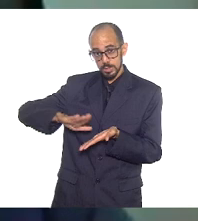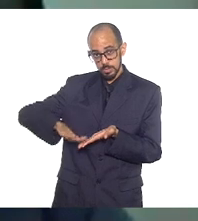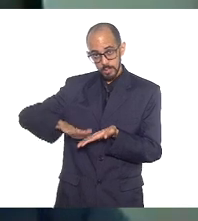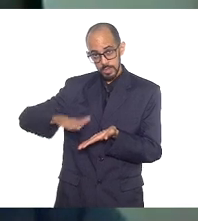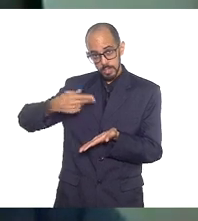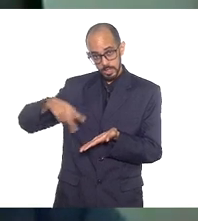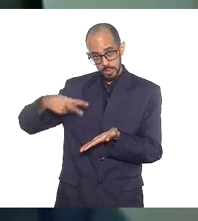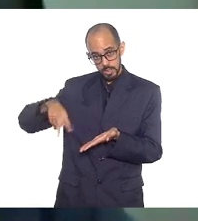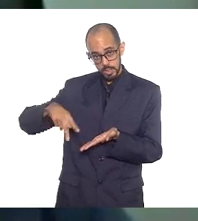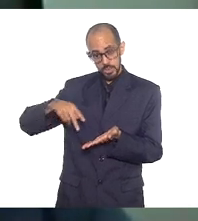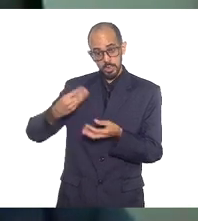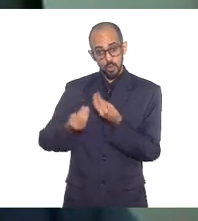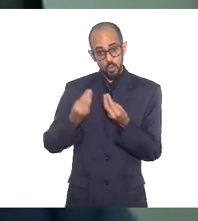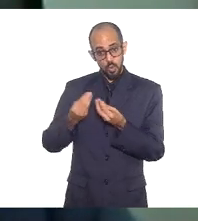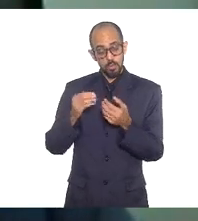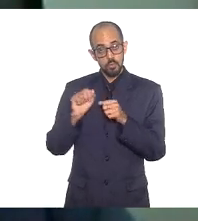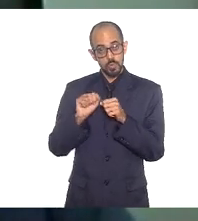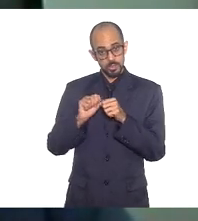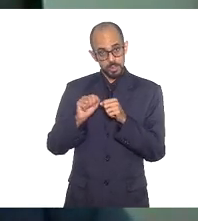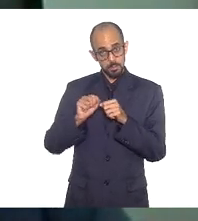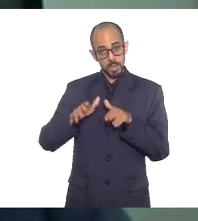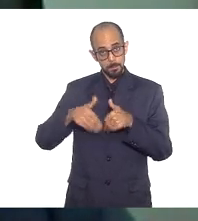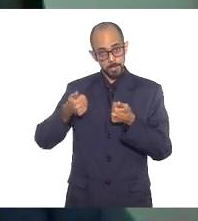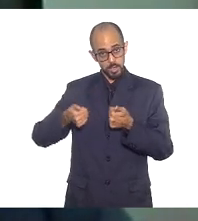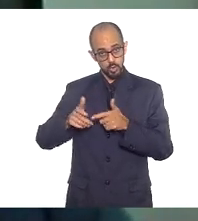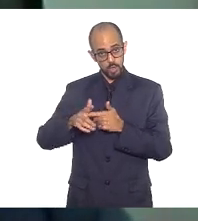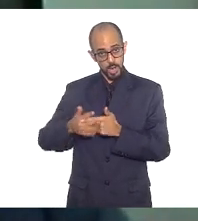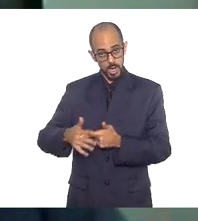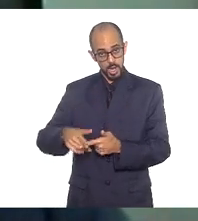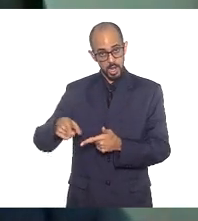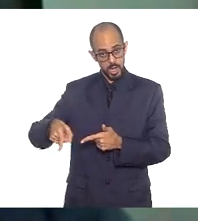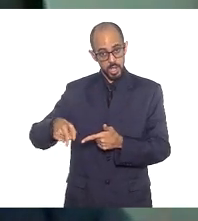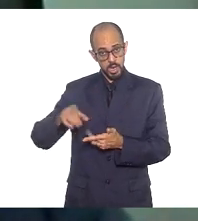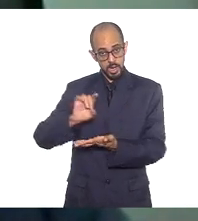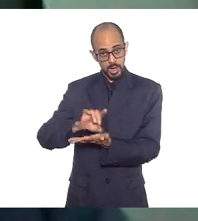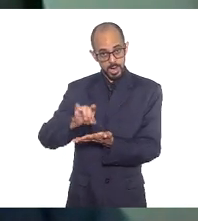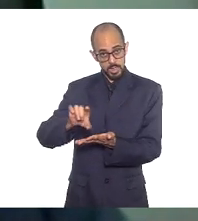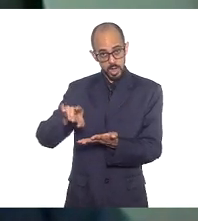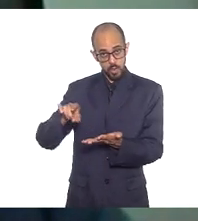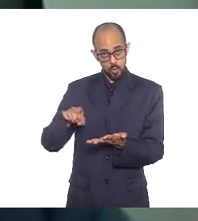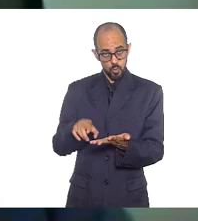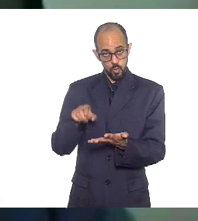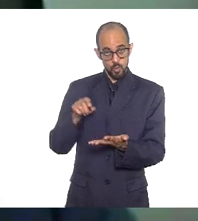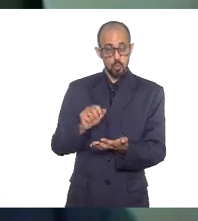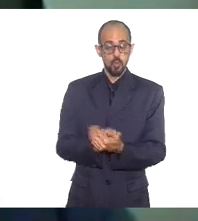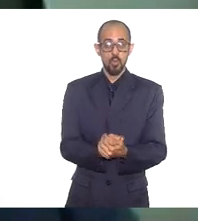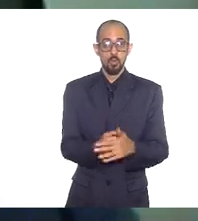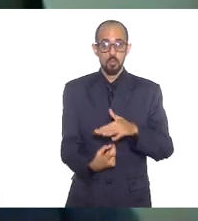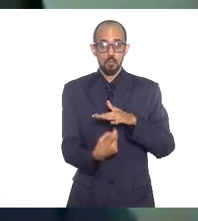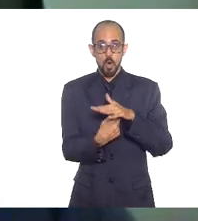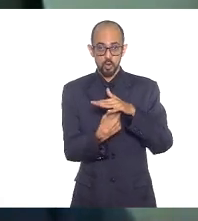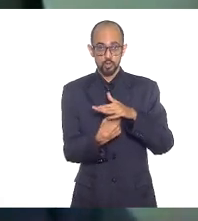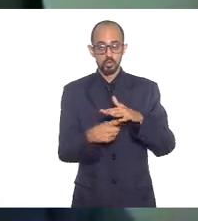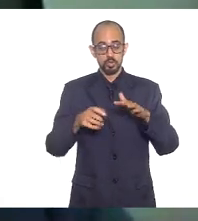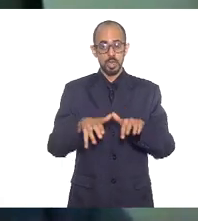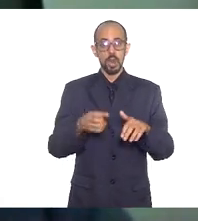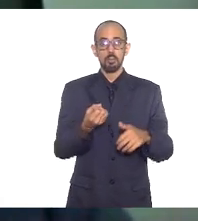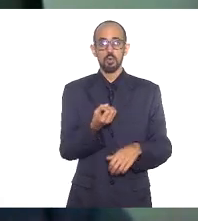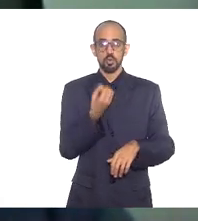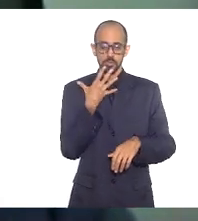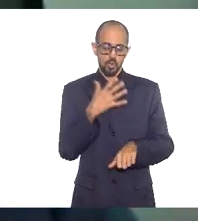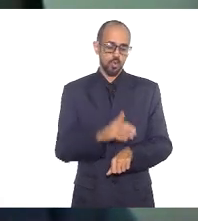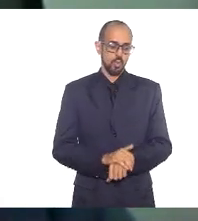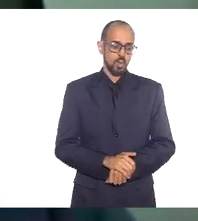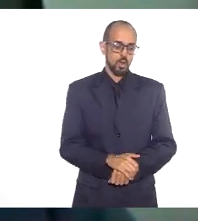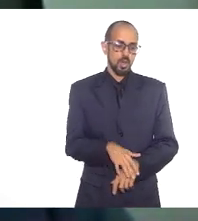fazer para melhorar a atividade produzida individualmente por cada unidade, seria muito bom. Quero lembrar